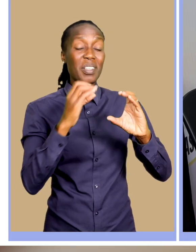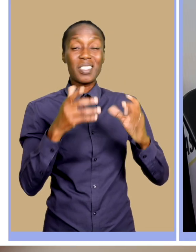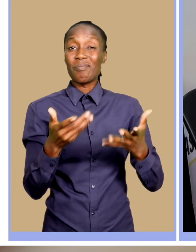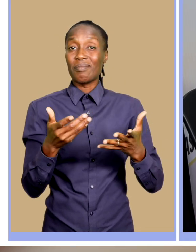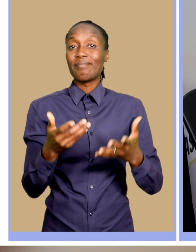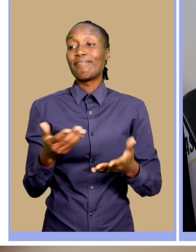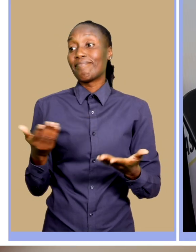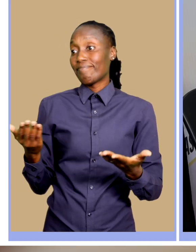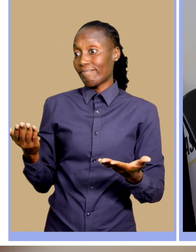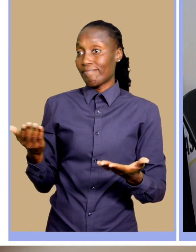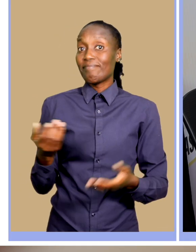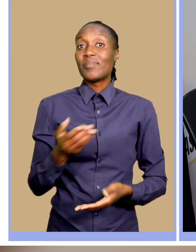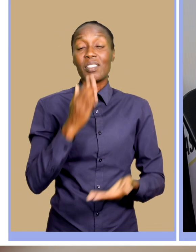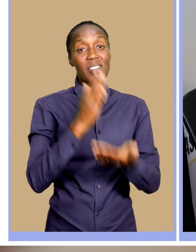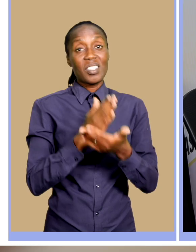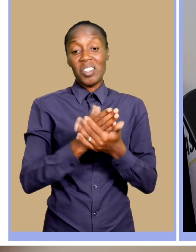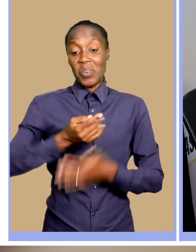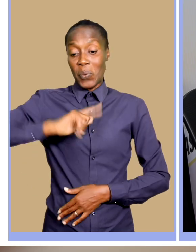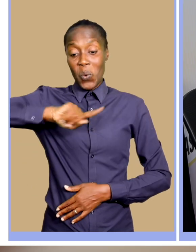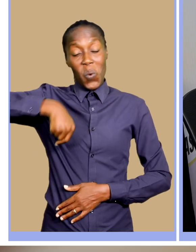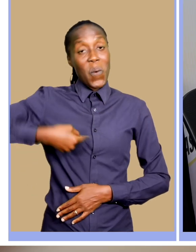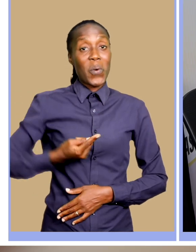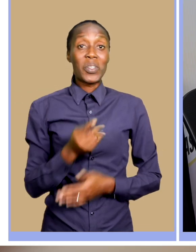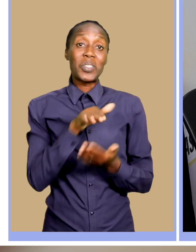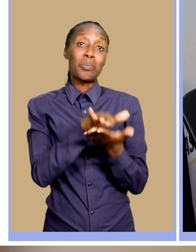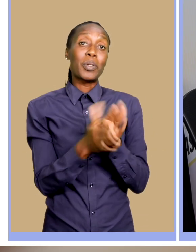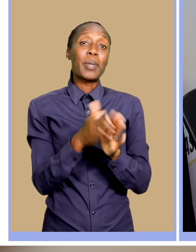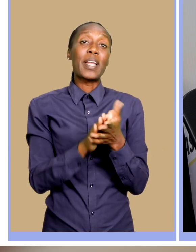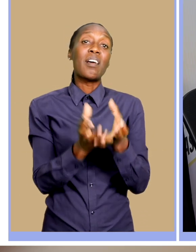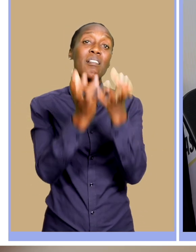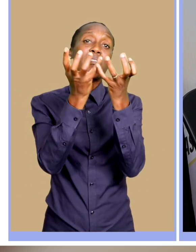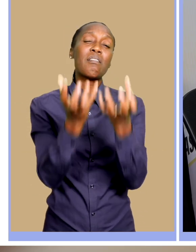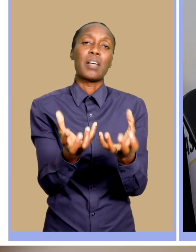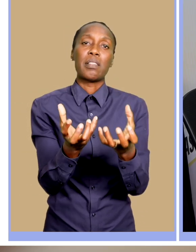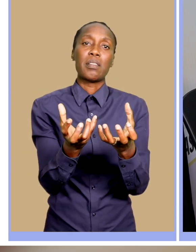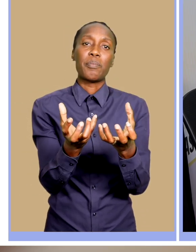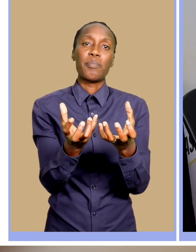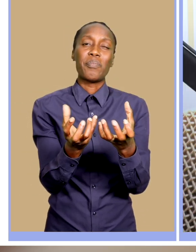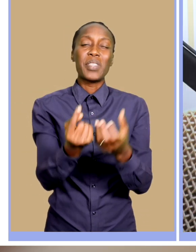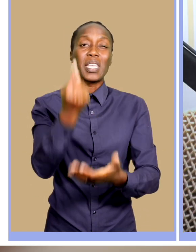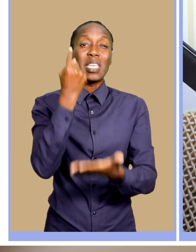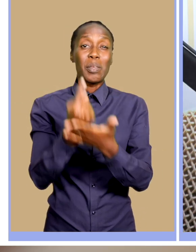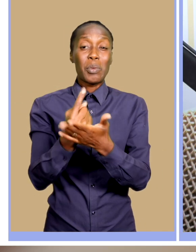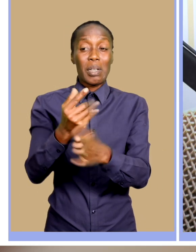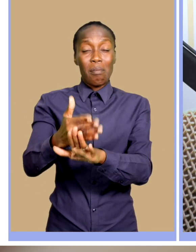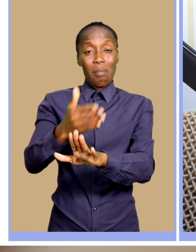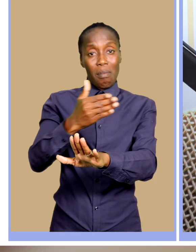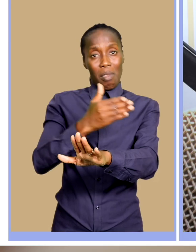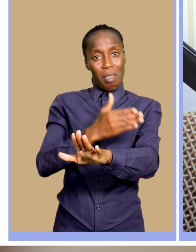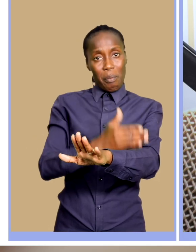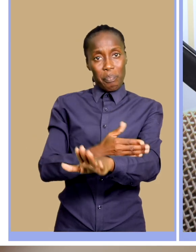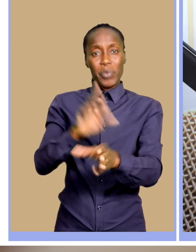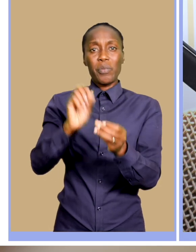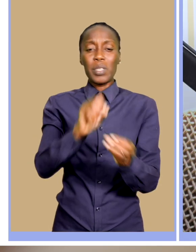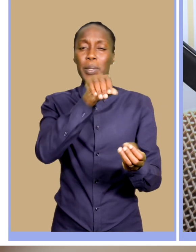Claramente não estamos. Eu acho que precisamos ainda de algum trabalho nesse sentido. Nós